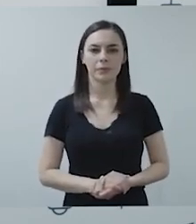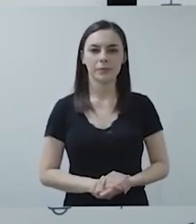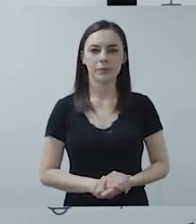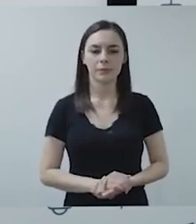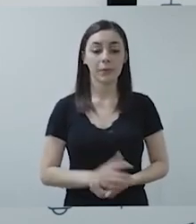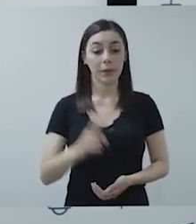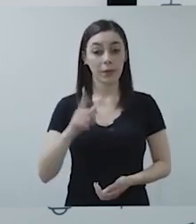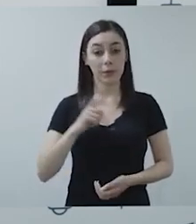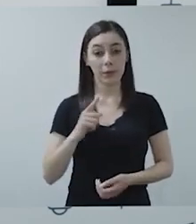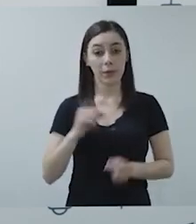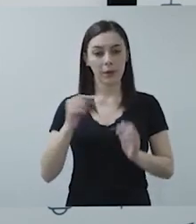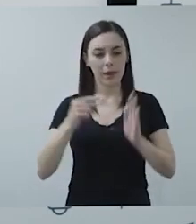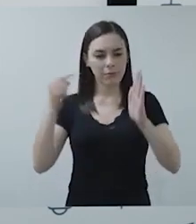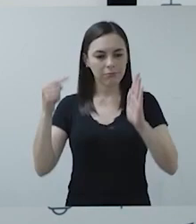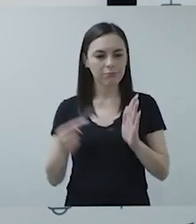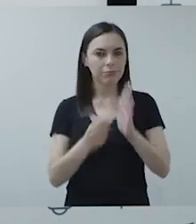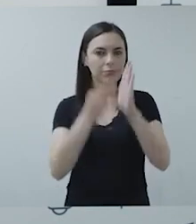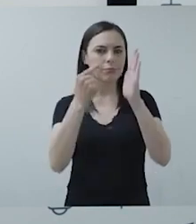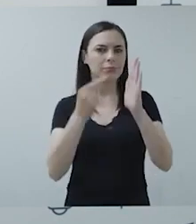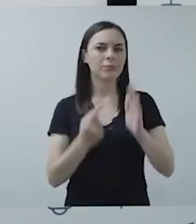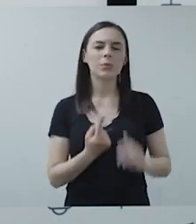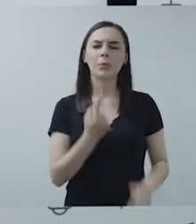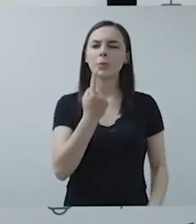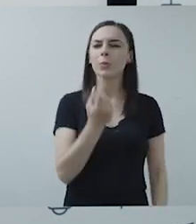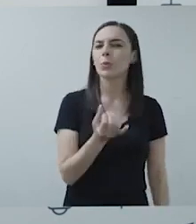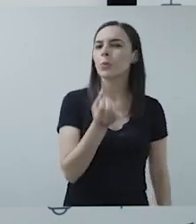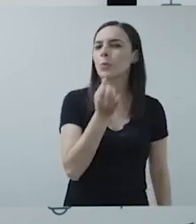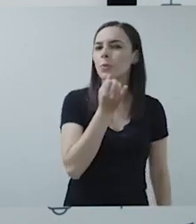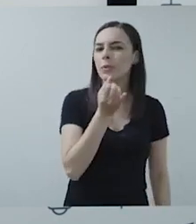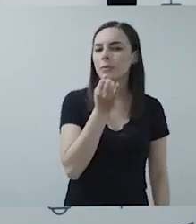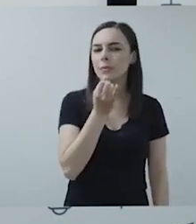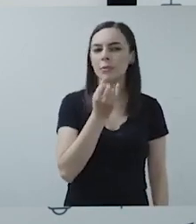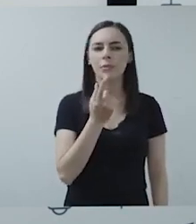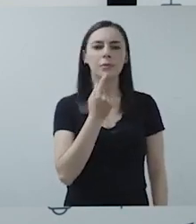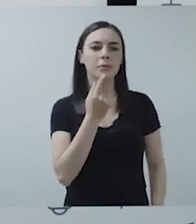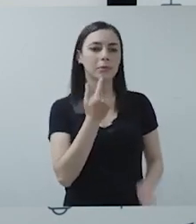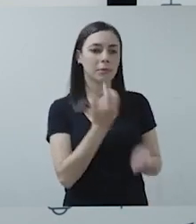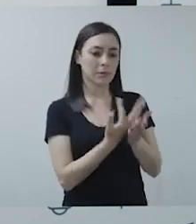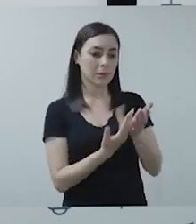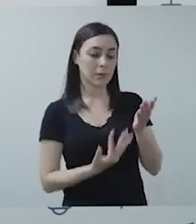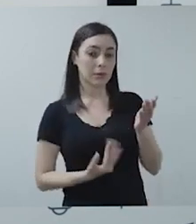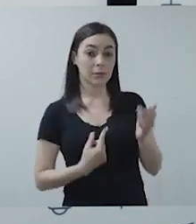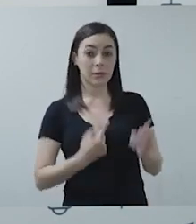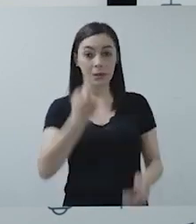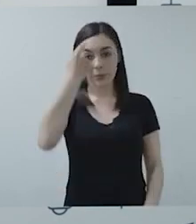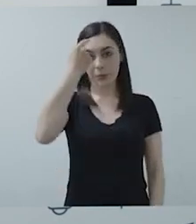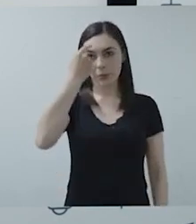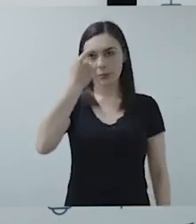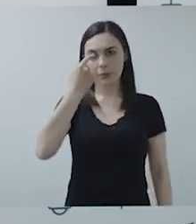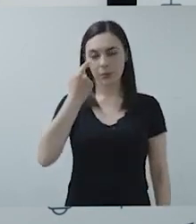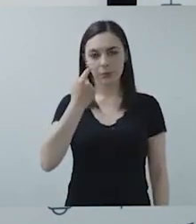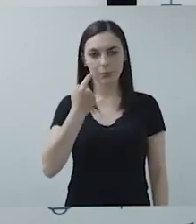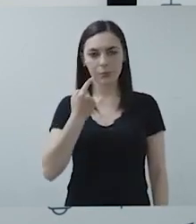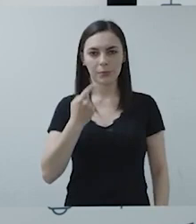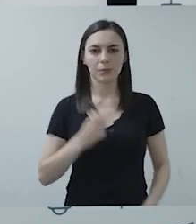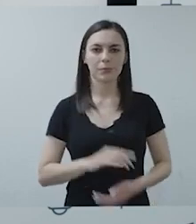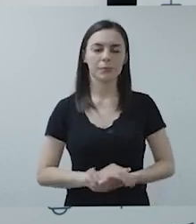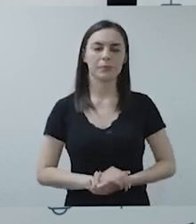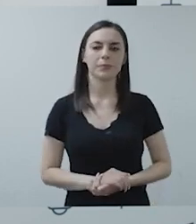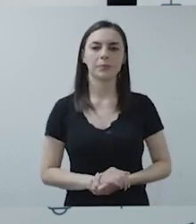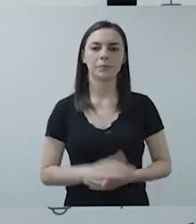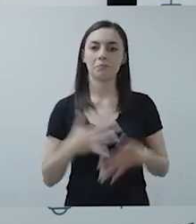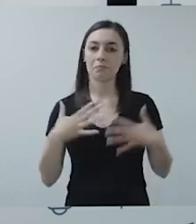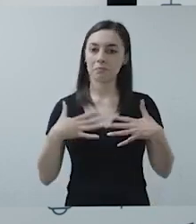a flecha está mostrando um dos vários vasos sanguíneos que nós temos no nosso